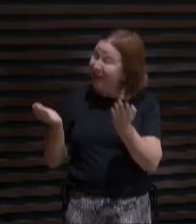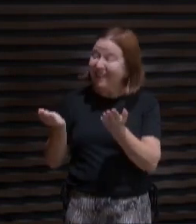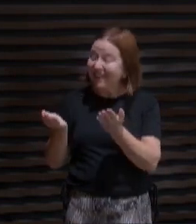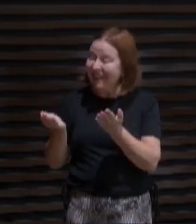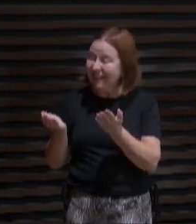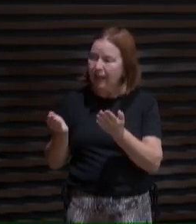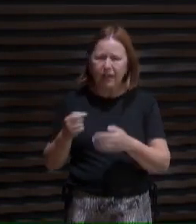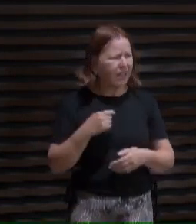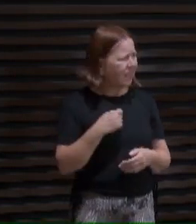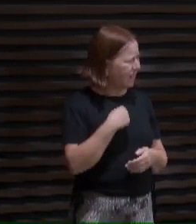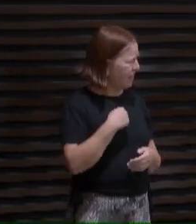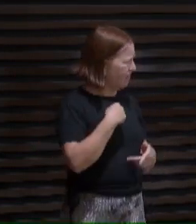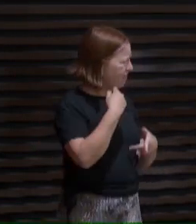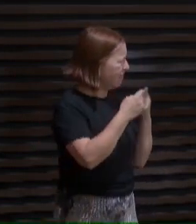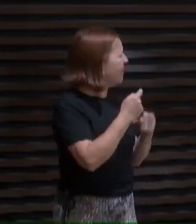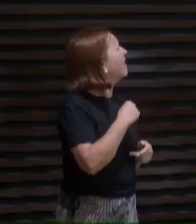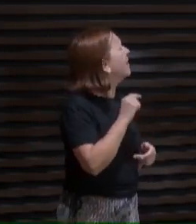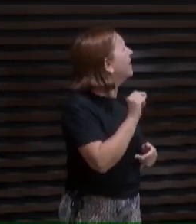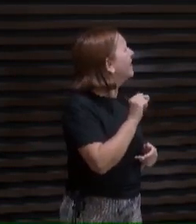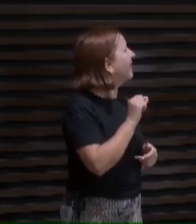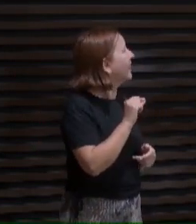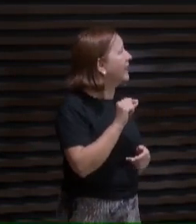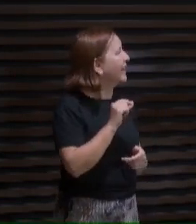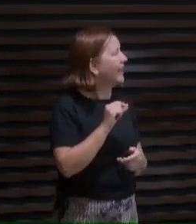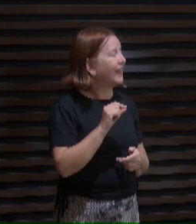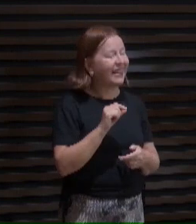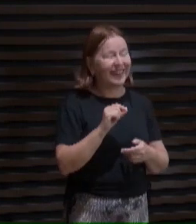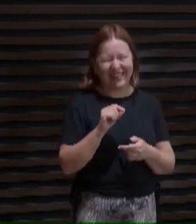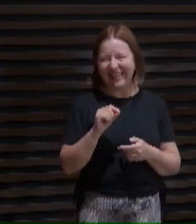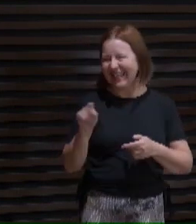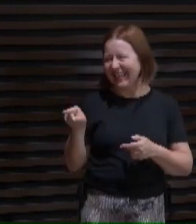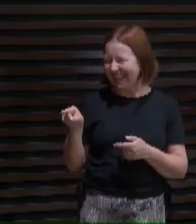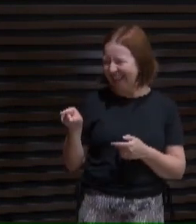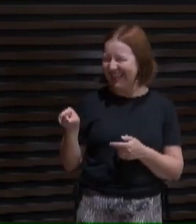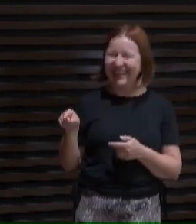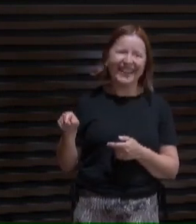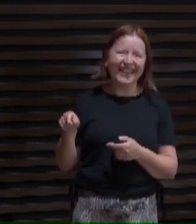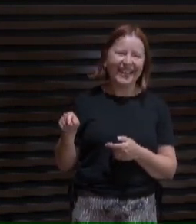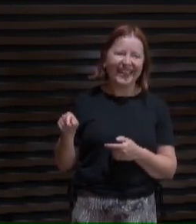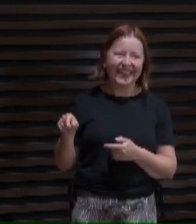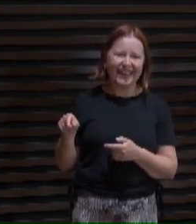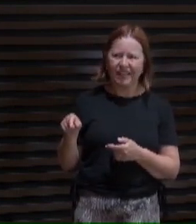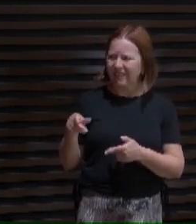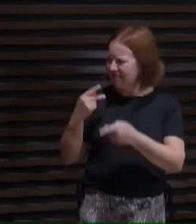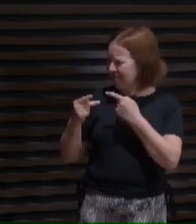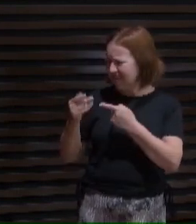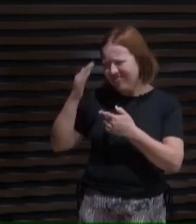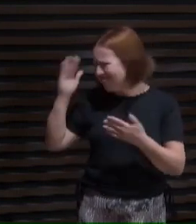E ela disse: o que eu disse? Eu digo: você é das tais que diz e não sabe o que